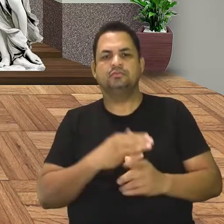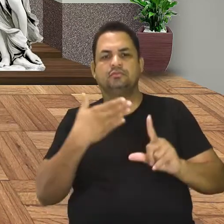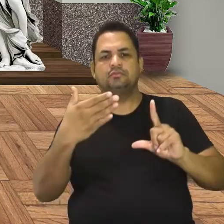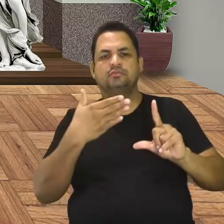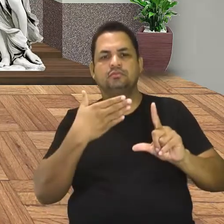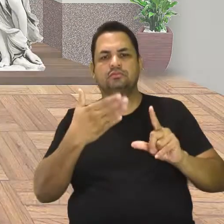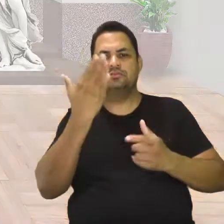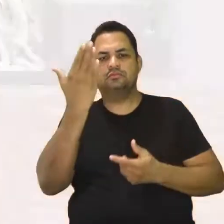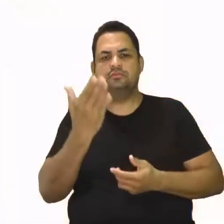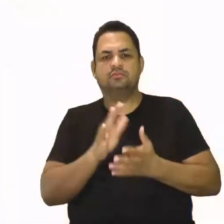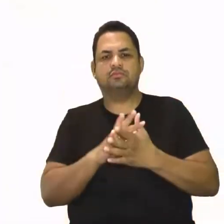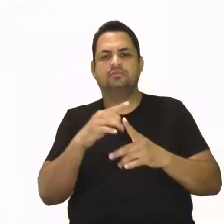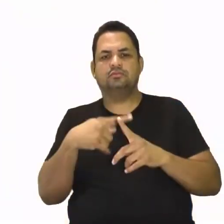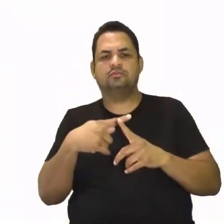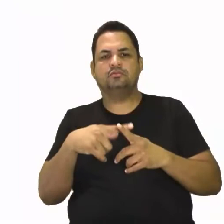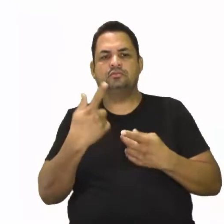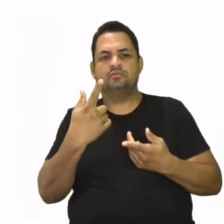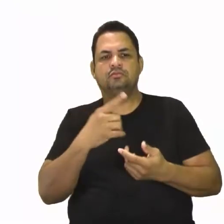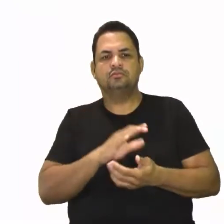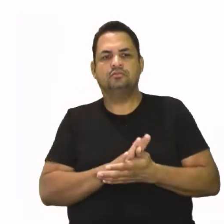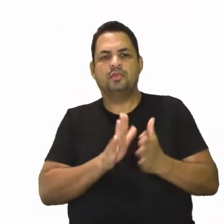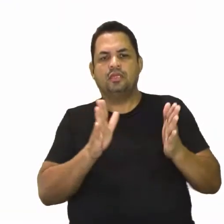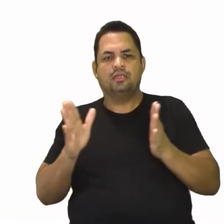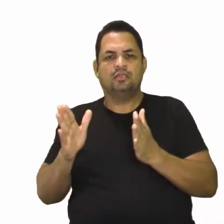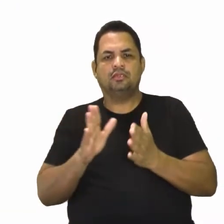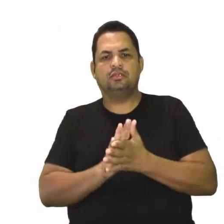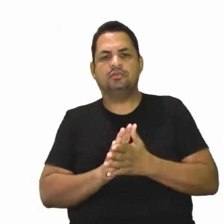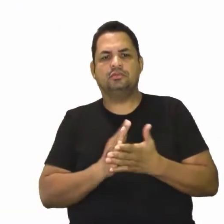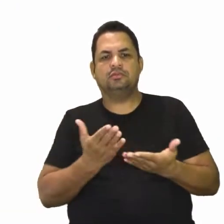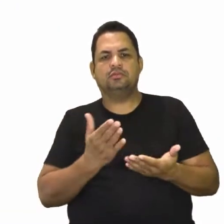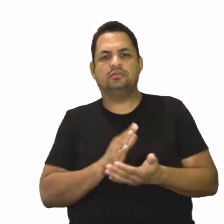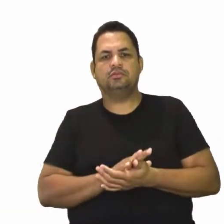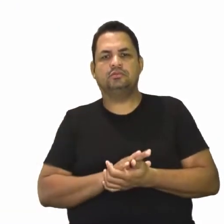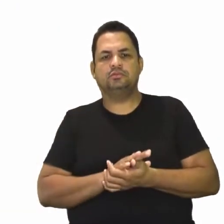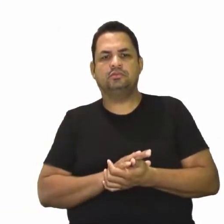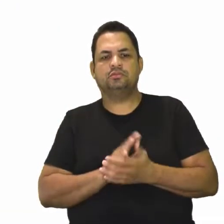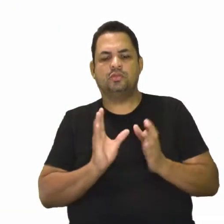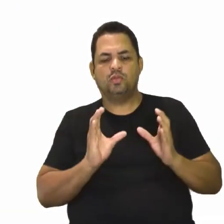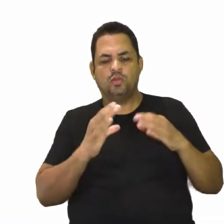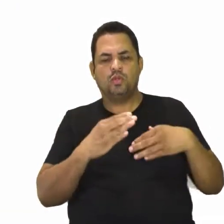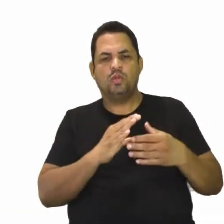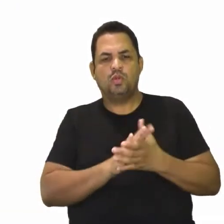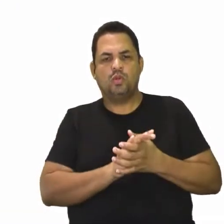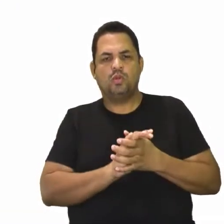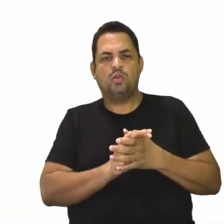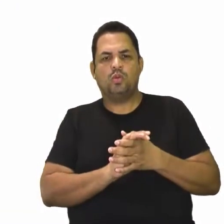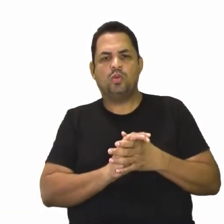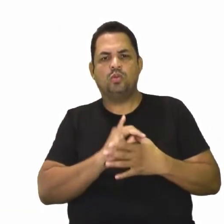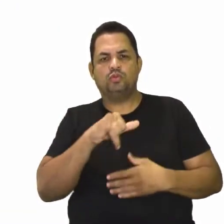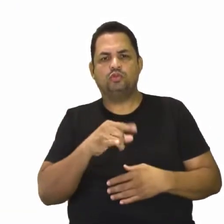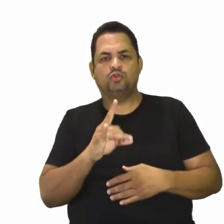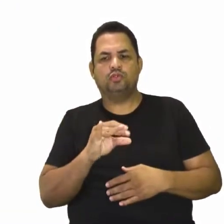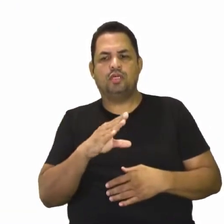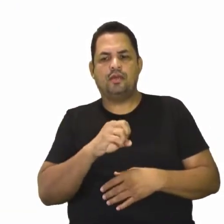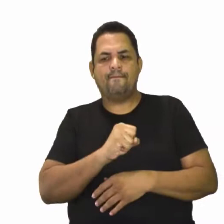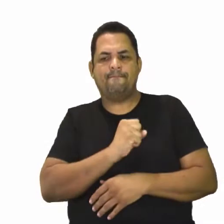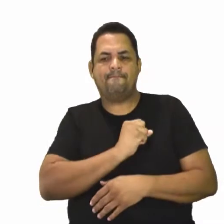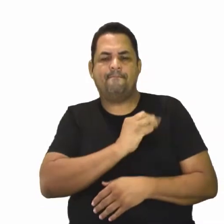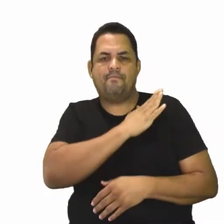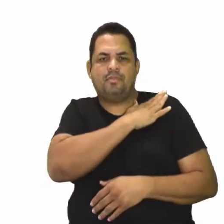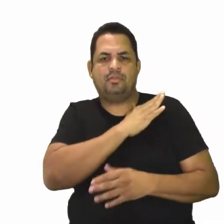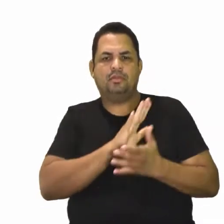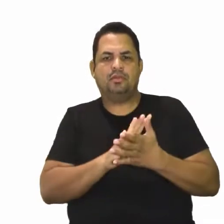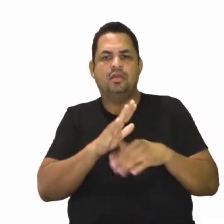para vocês, porque nós vamos ver que esse período, nós tivemos um período da junta militar. O que foi isso daqui?